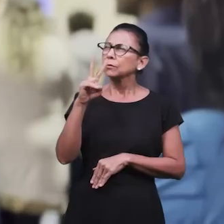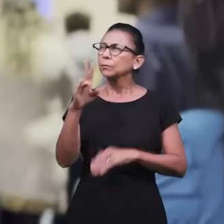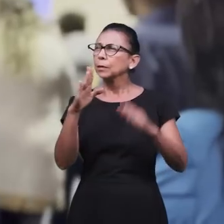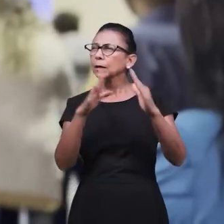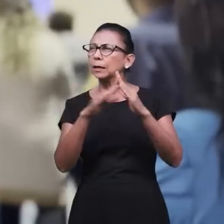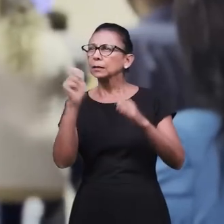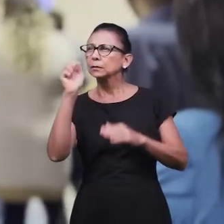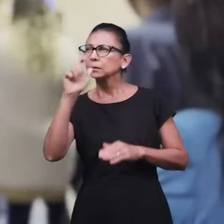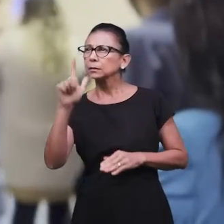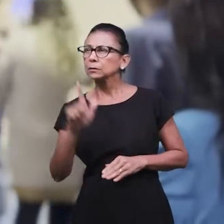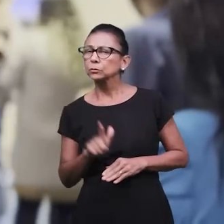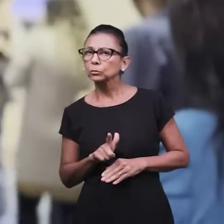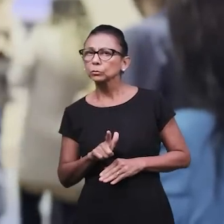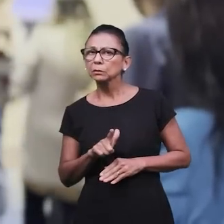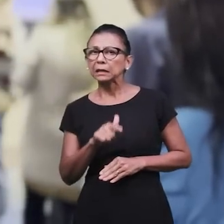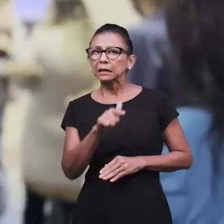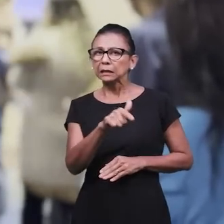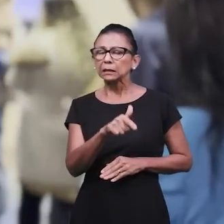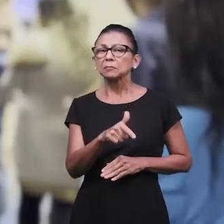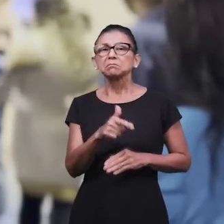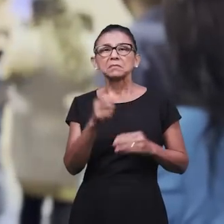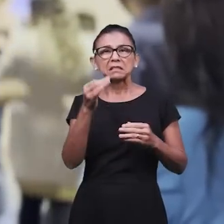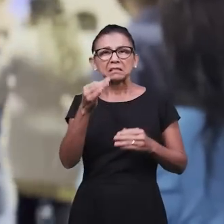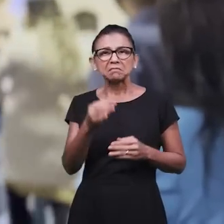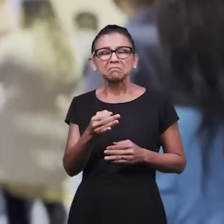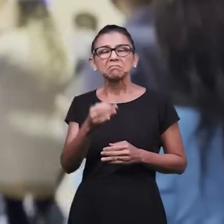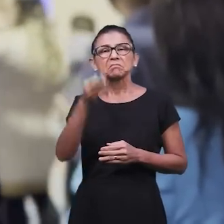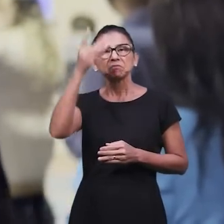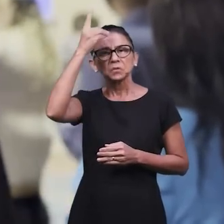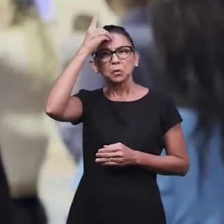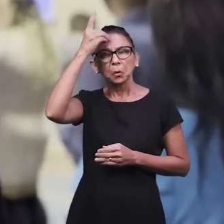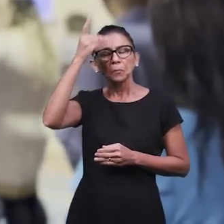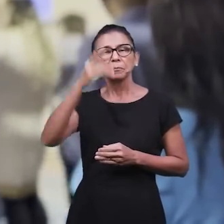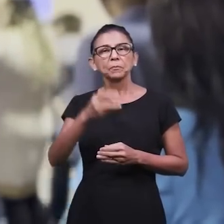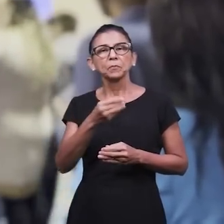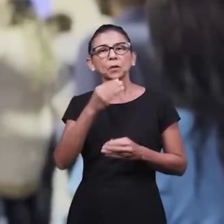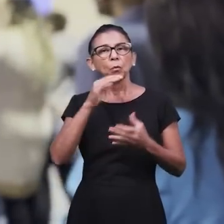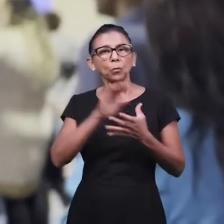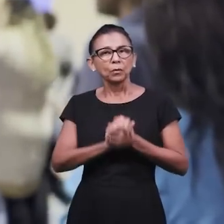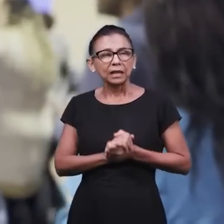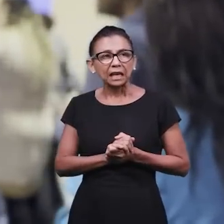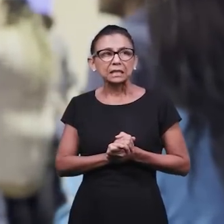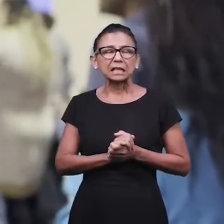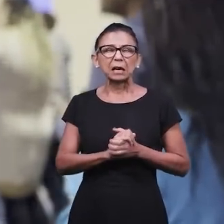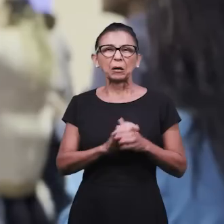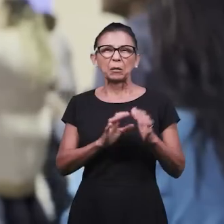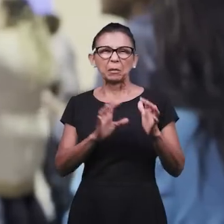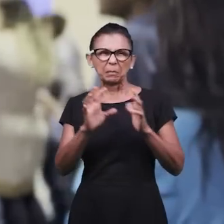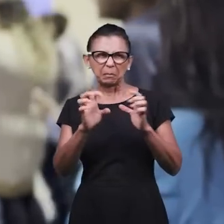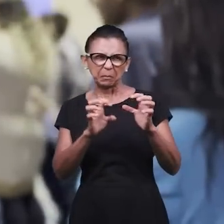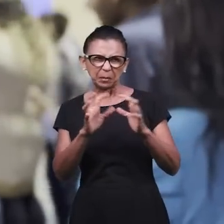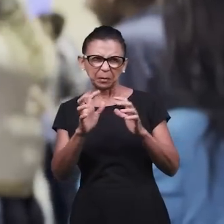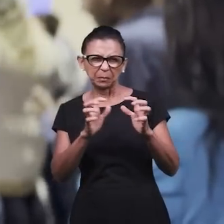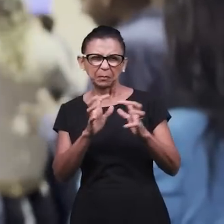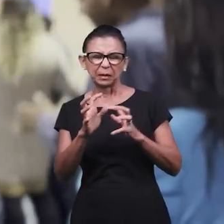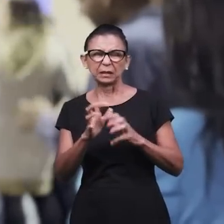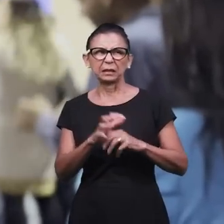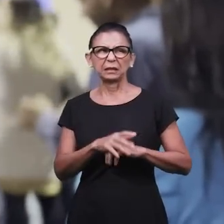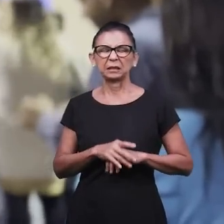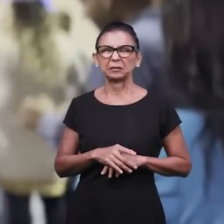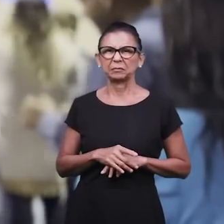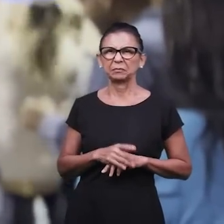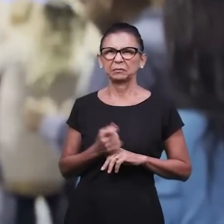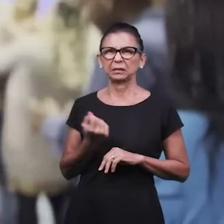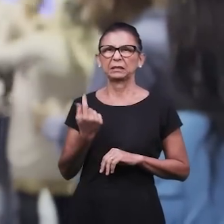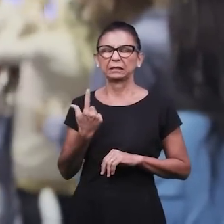30 anos e o clima, o ambiente do lar mostrava exatamente aquilo que o Senhor tinha evidenciado